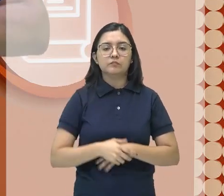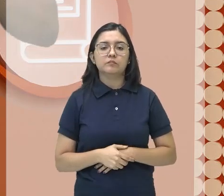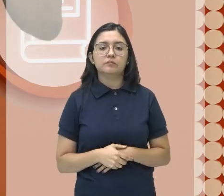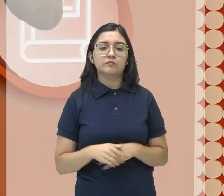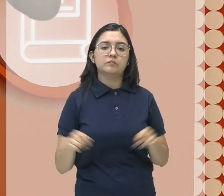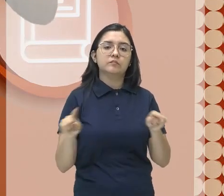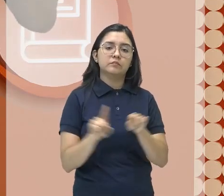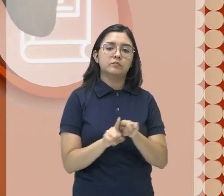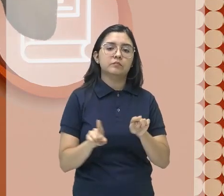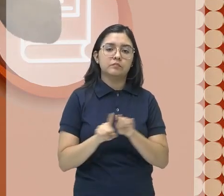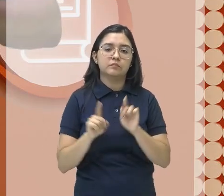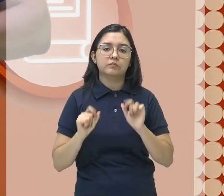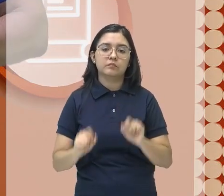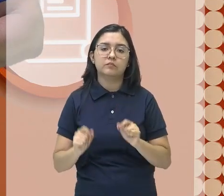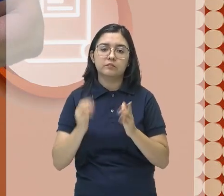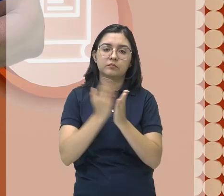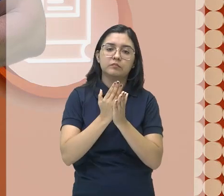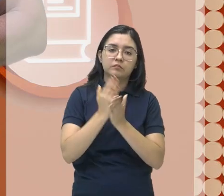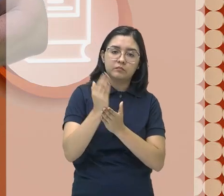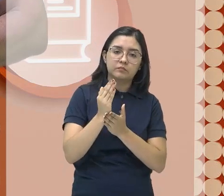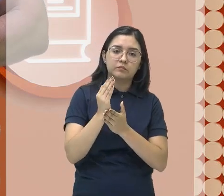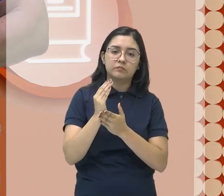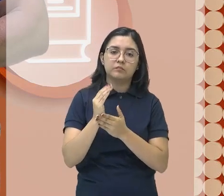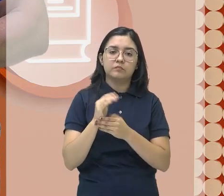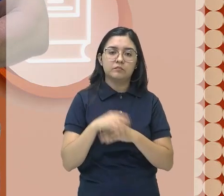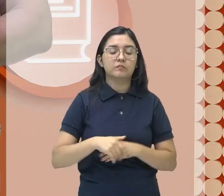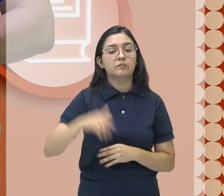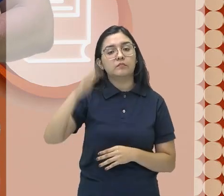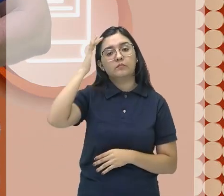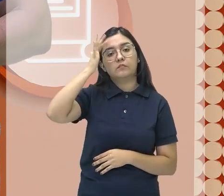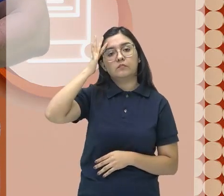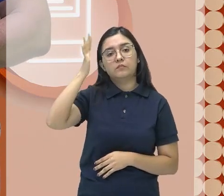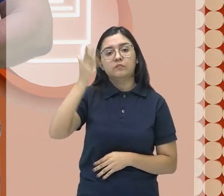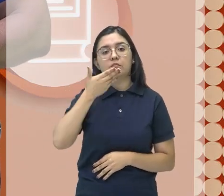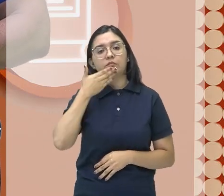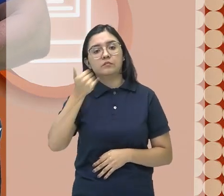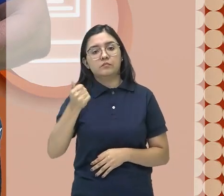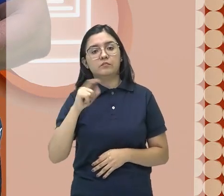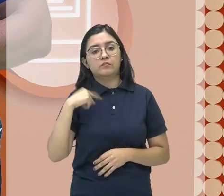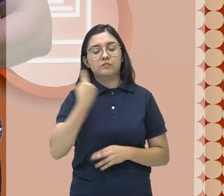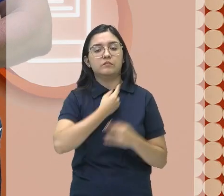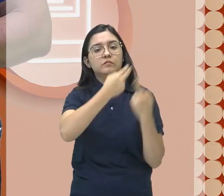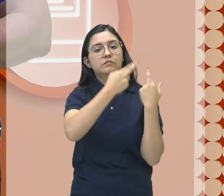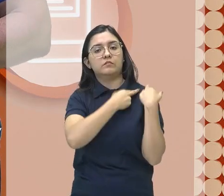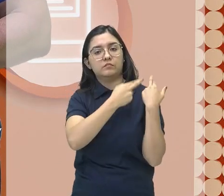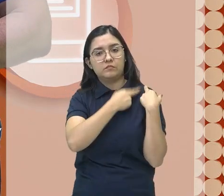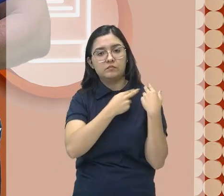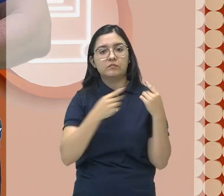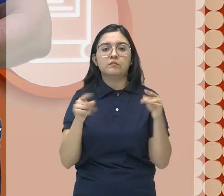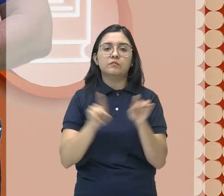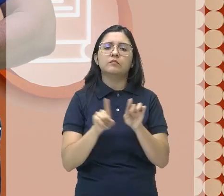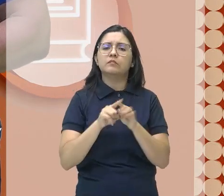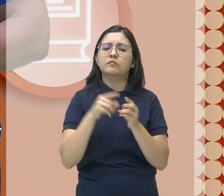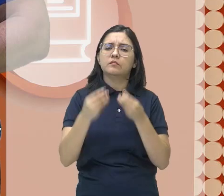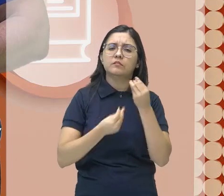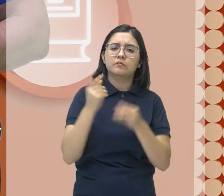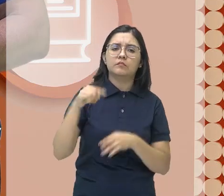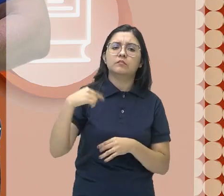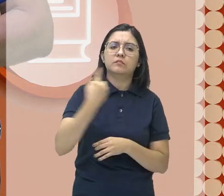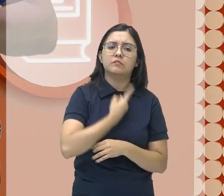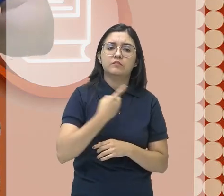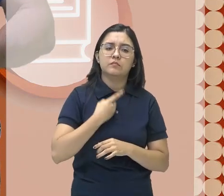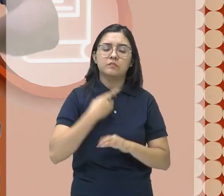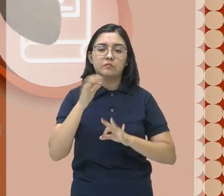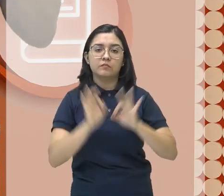e começar também a refletir melhor o nosso papel e como nós estamos nos preparando,